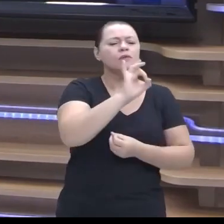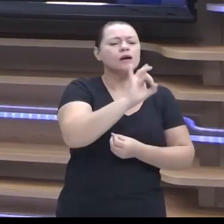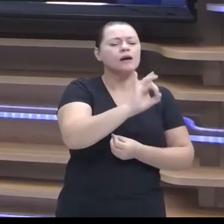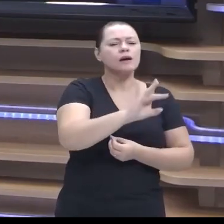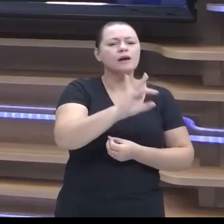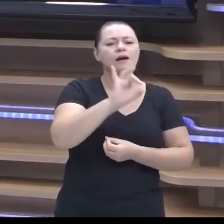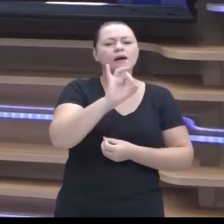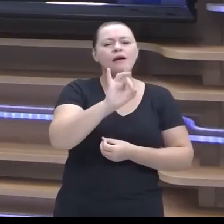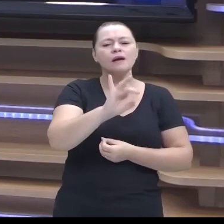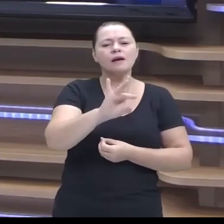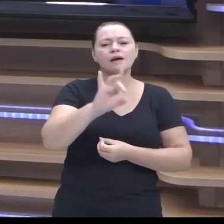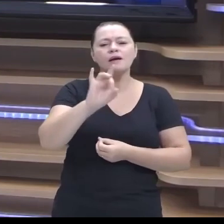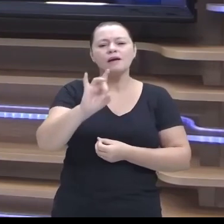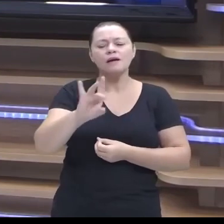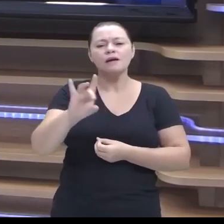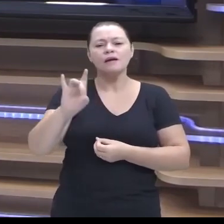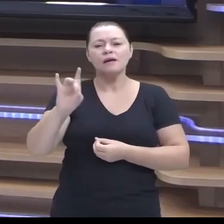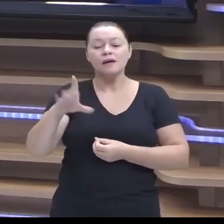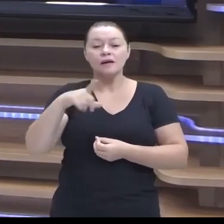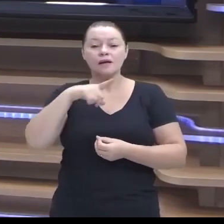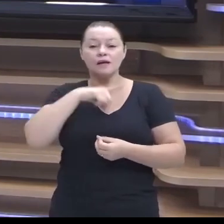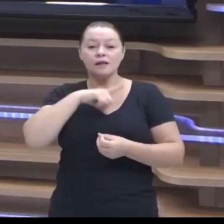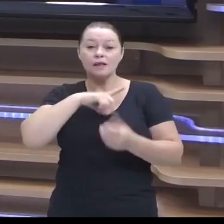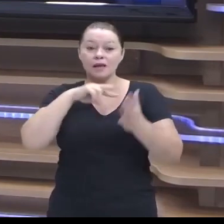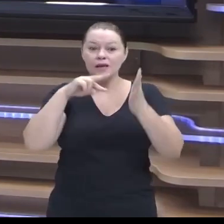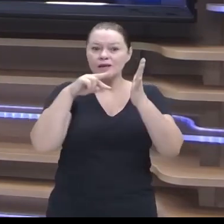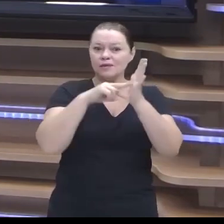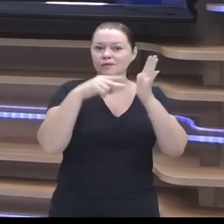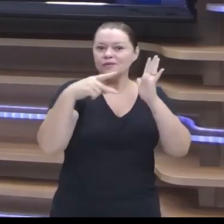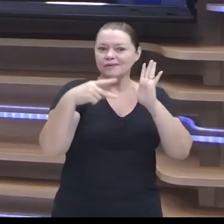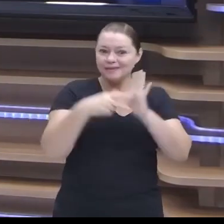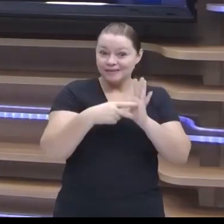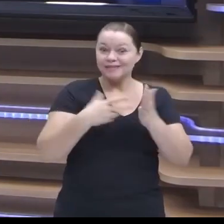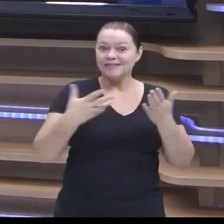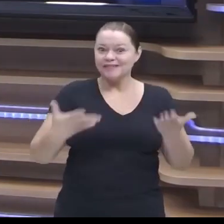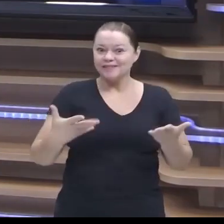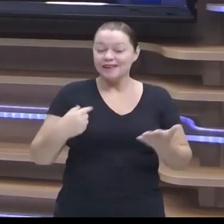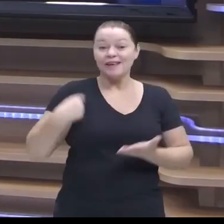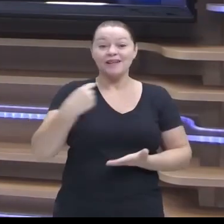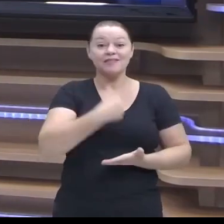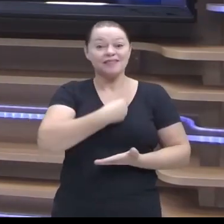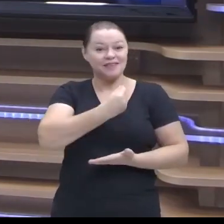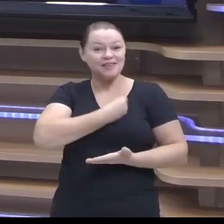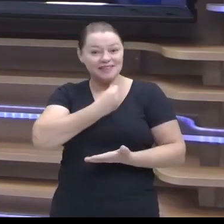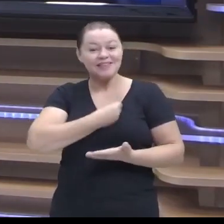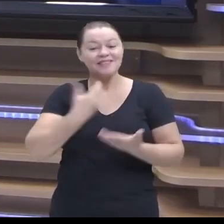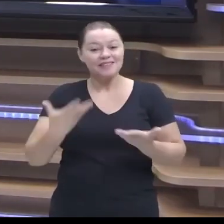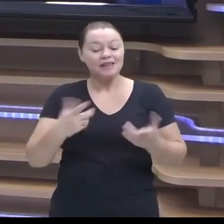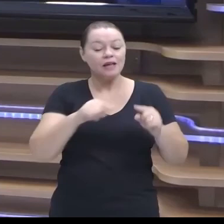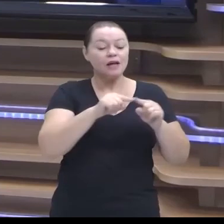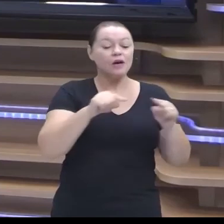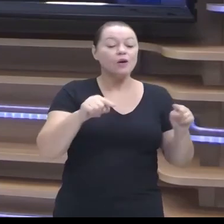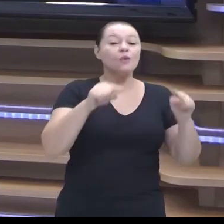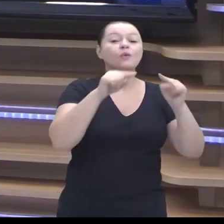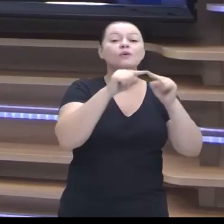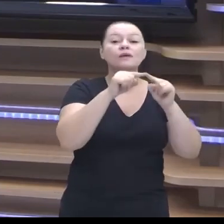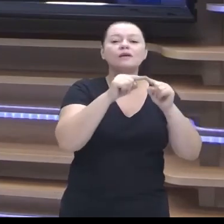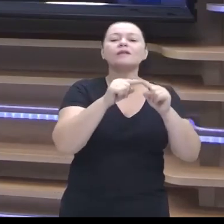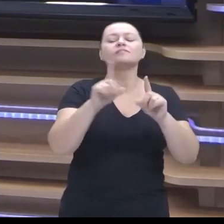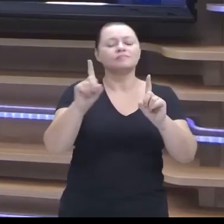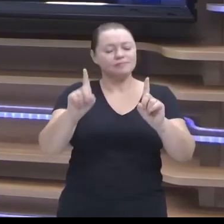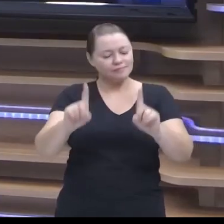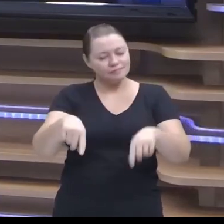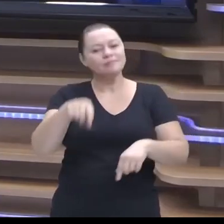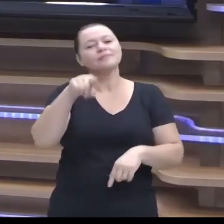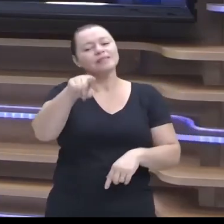figura representa e o que representa isso no nosso dia a dia? O triângulo. Isso que você